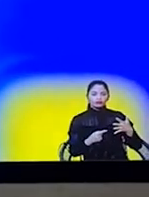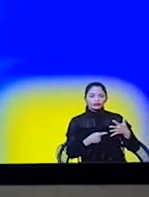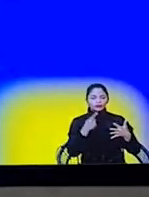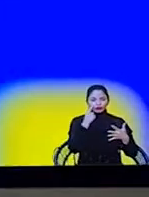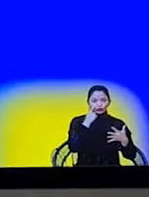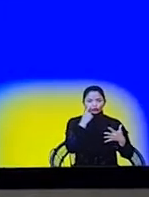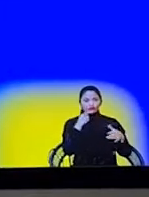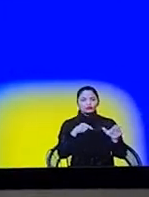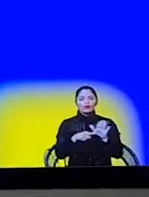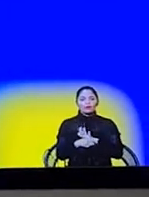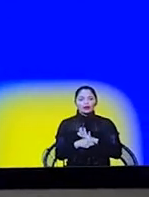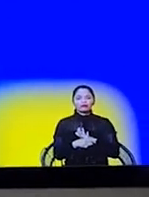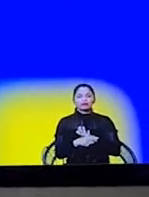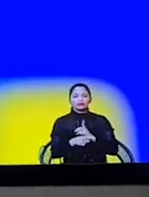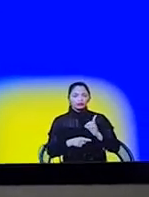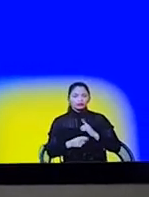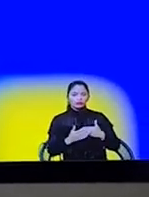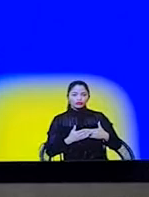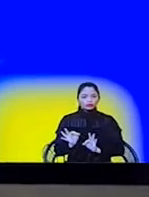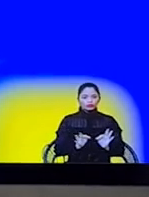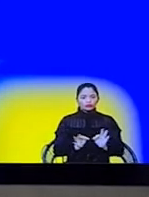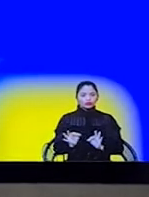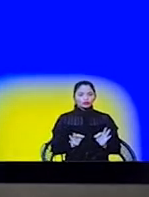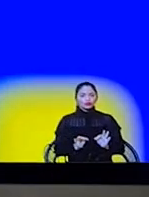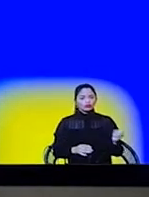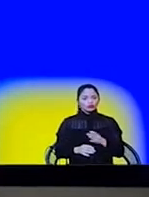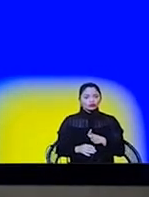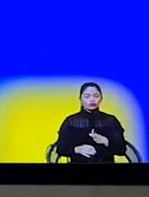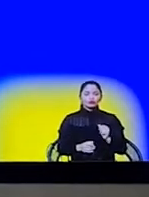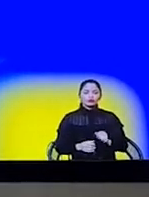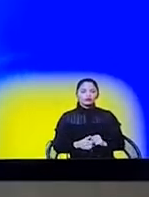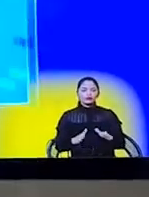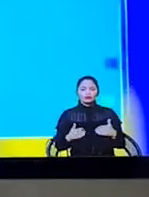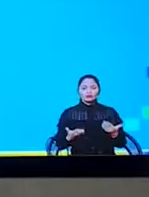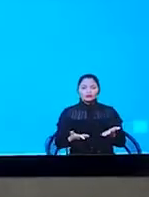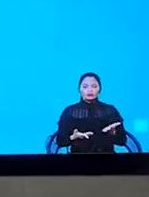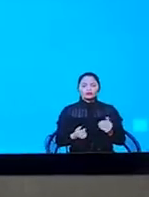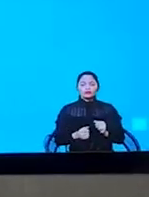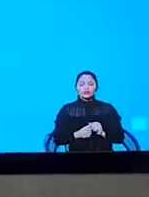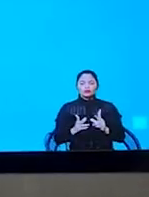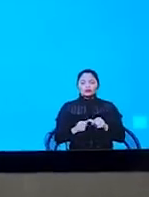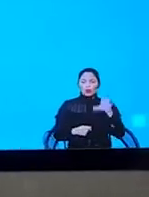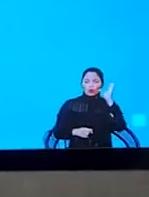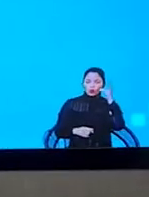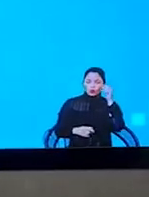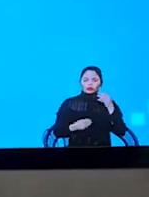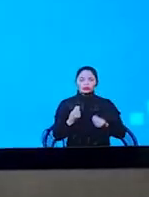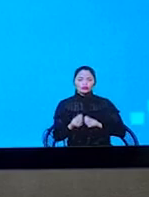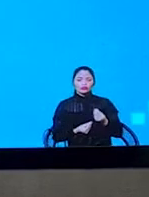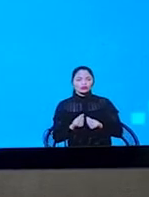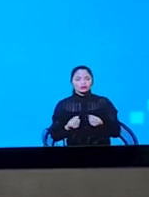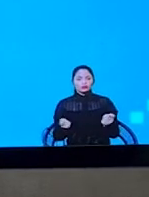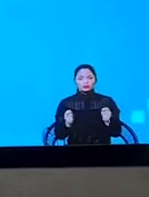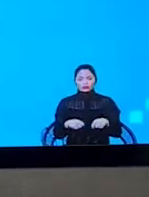dúvidas e perguntas que surgiram ao longo do planejamento dessa nossa nova política. Mas antes disso, vamos, eu sei que está todo mundo curioso, como que vai